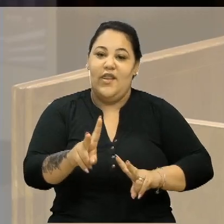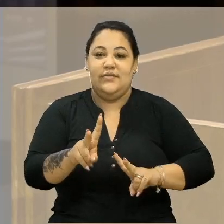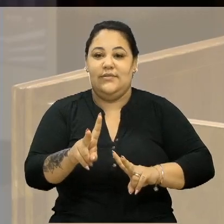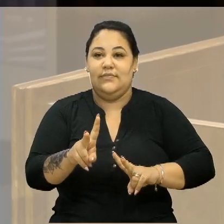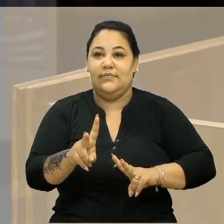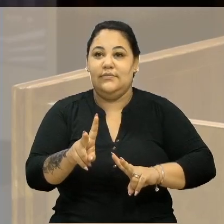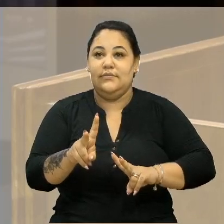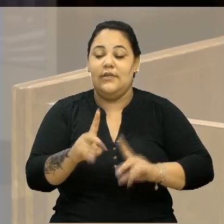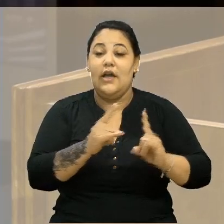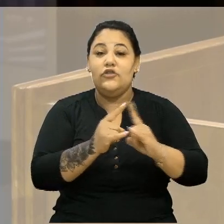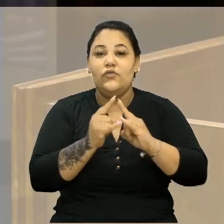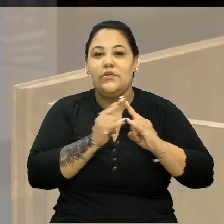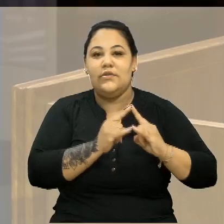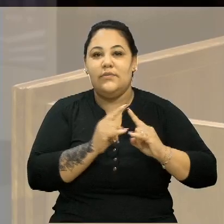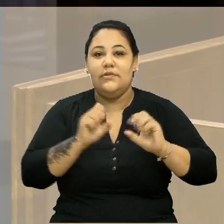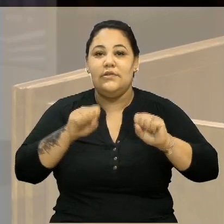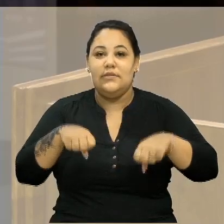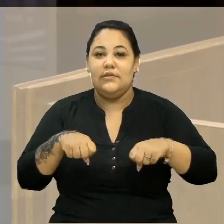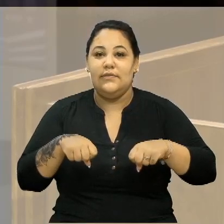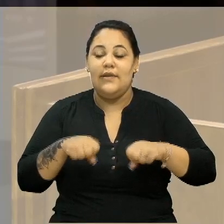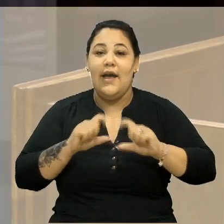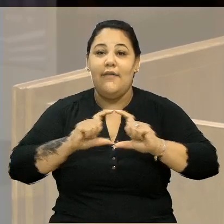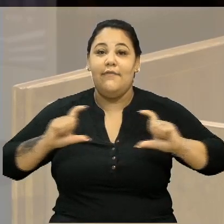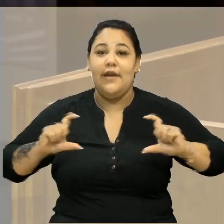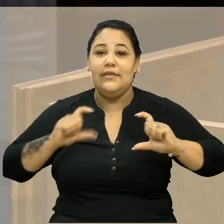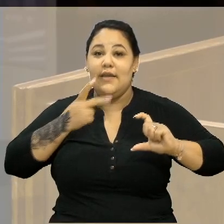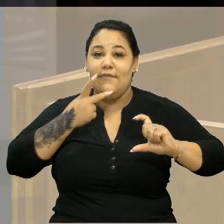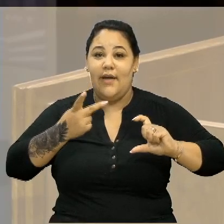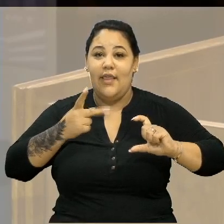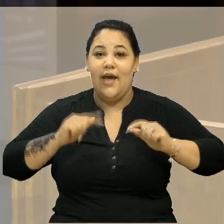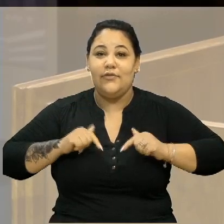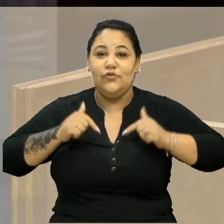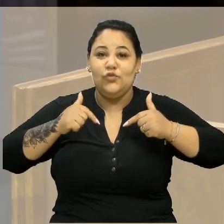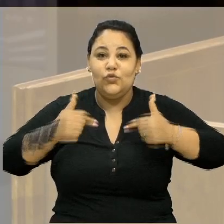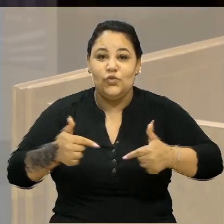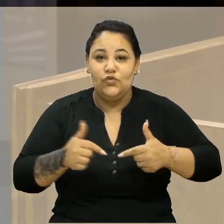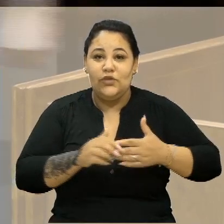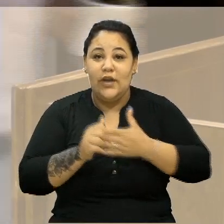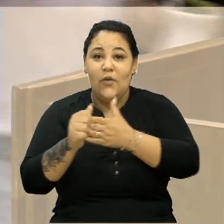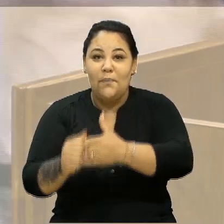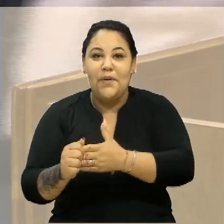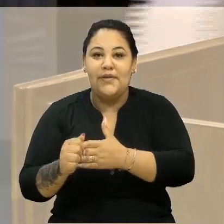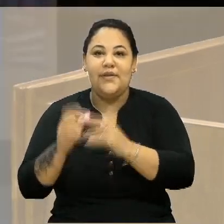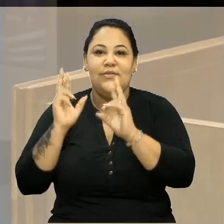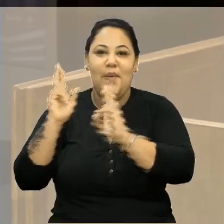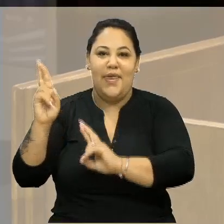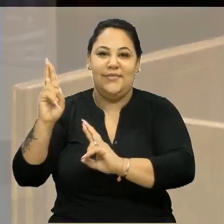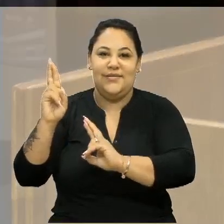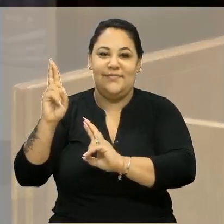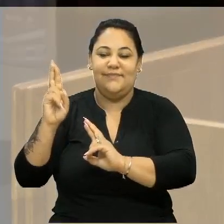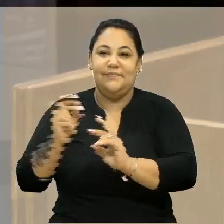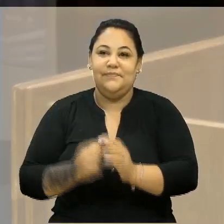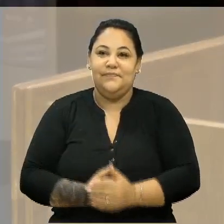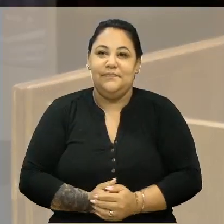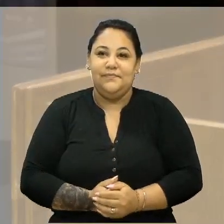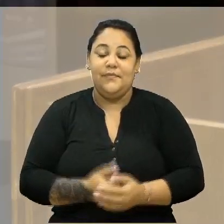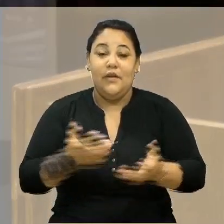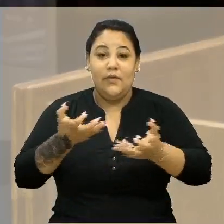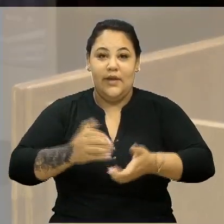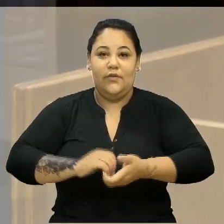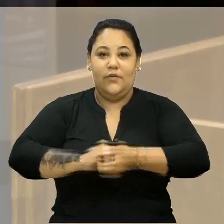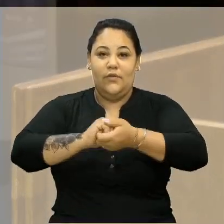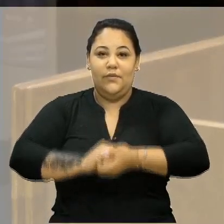à instituição. A frase que nos diz: ação que guia esperança. Quero aqui